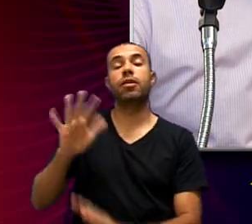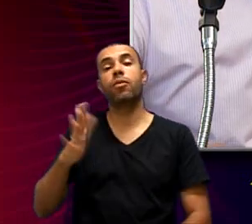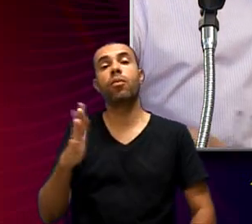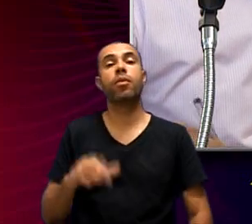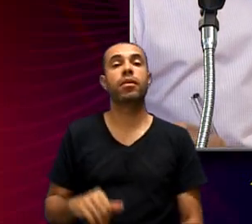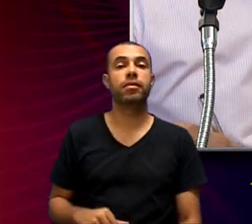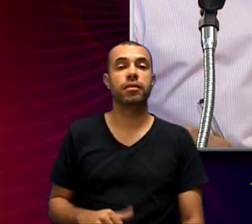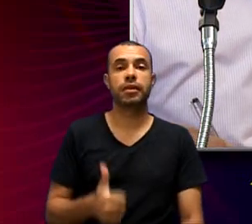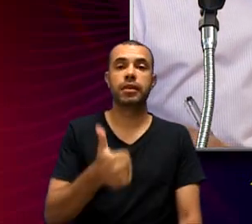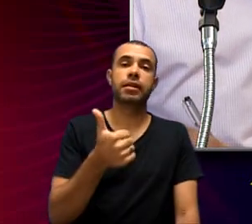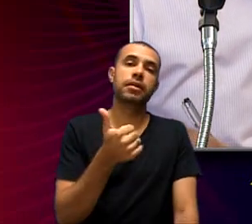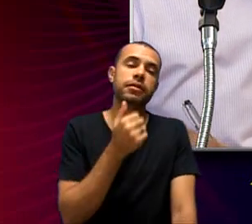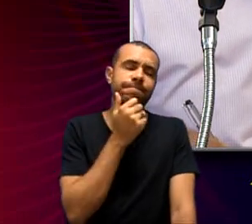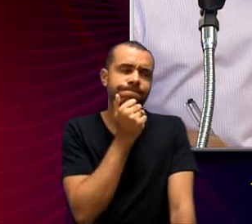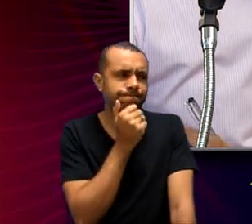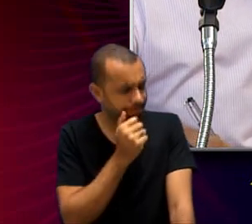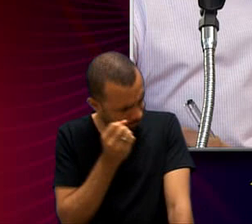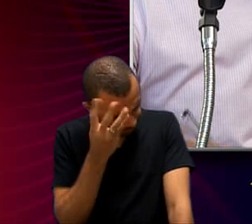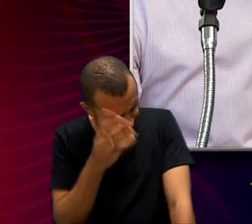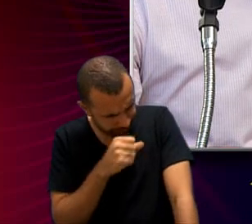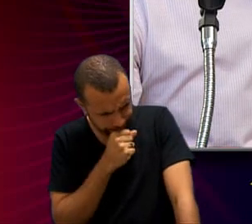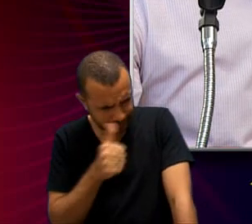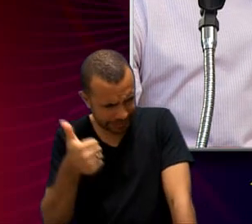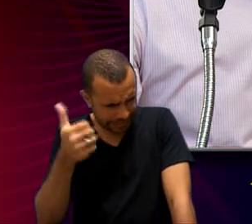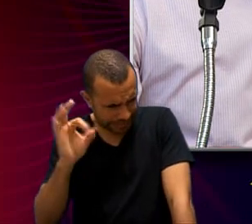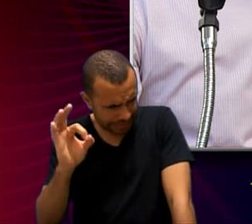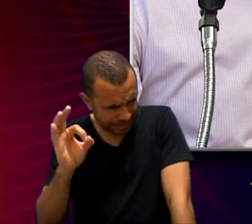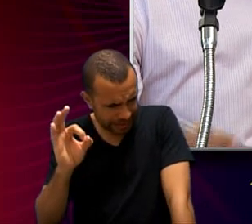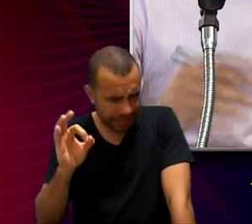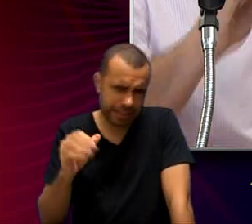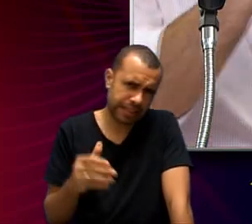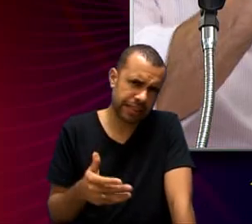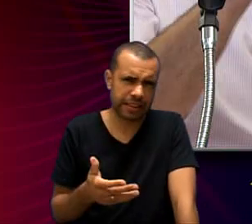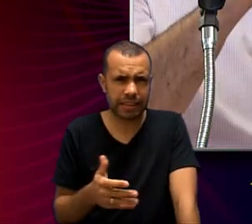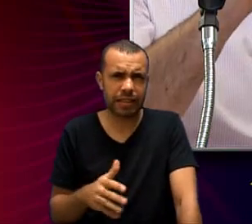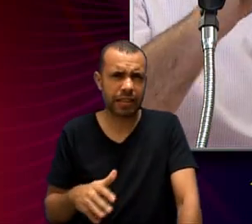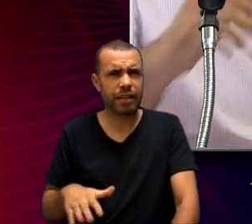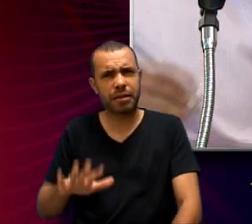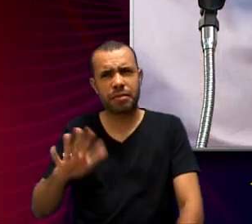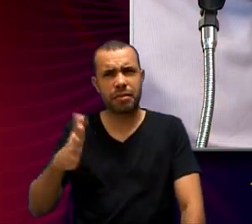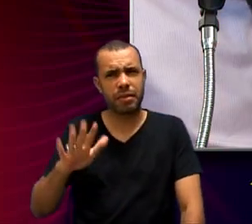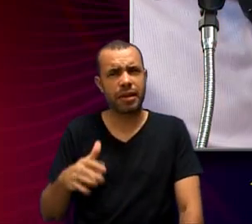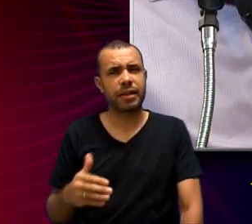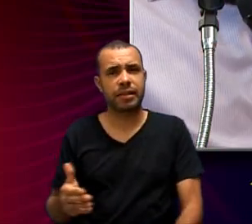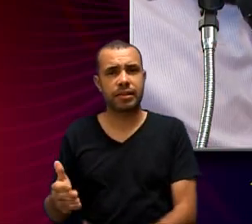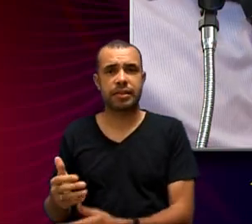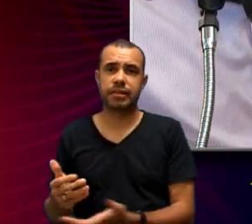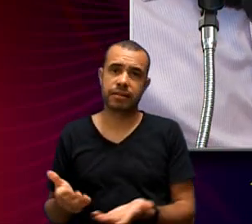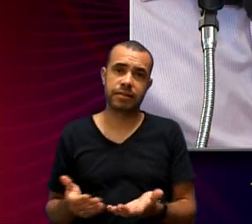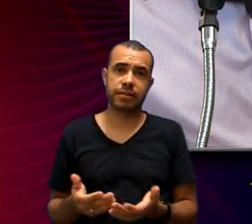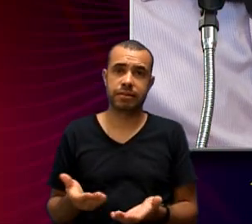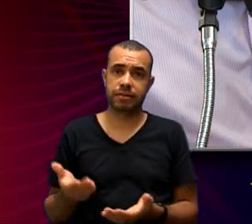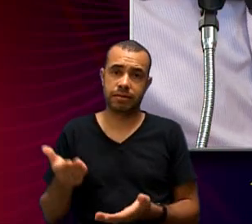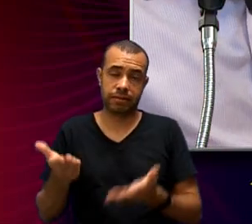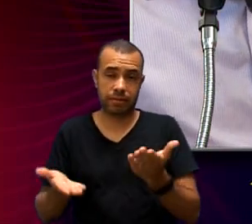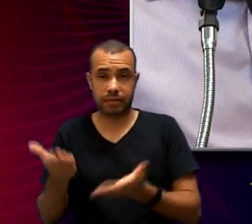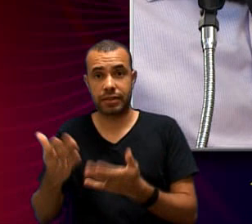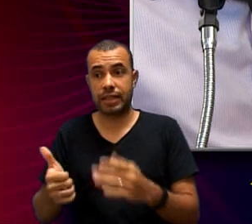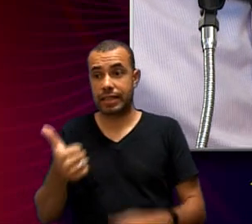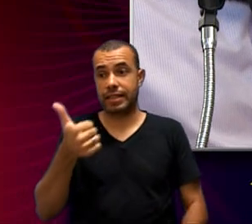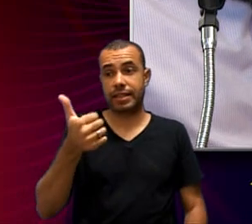10, eu não lembro as outras duas casas, mas ela estava acima 10%. Do que estava arrecadado, por isso que nós temos que adequar a despesa. Tá bom,